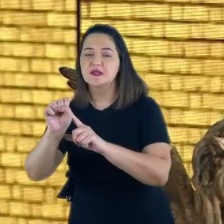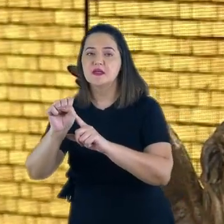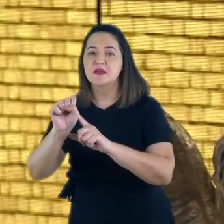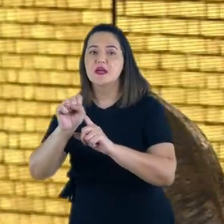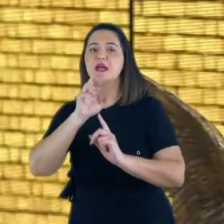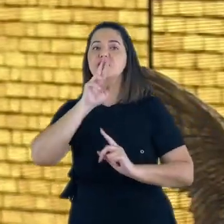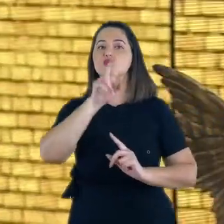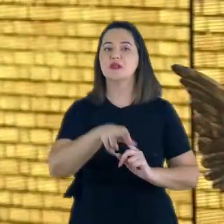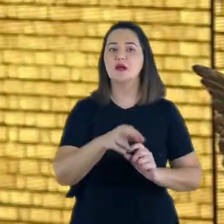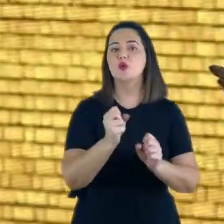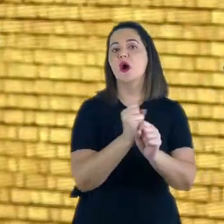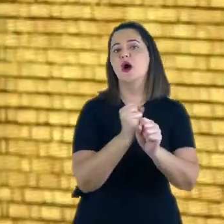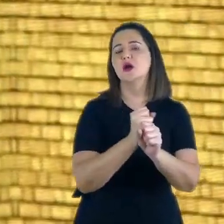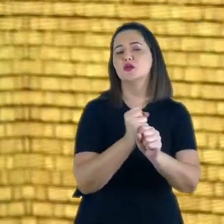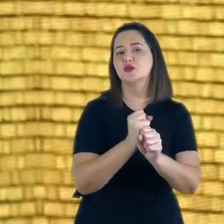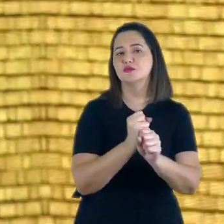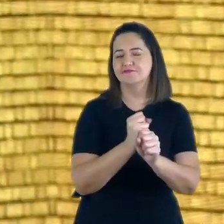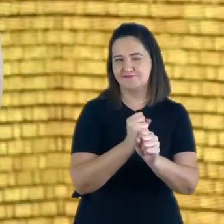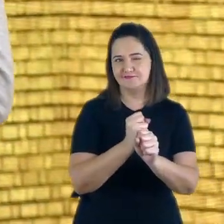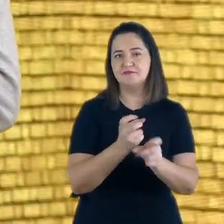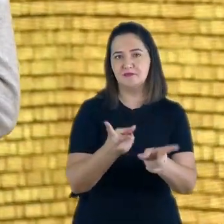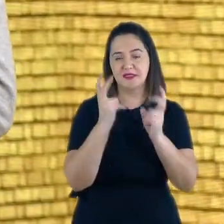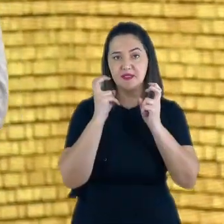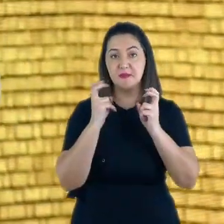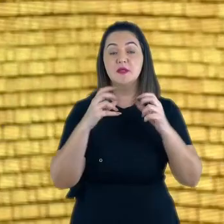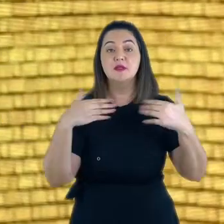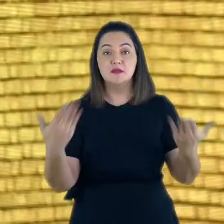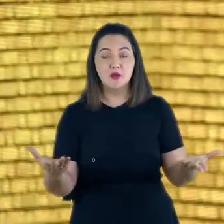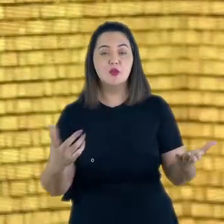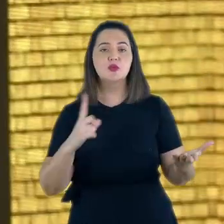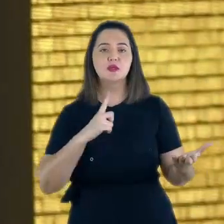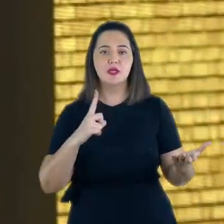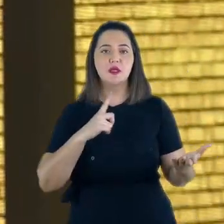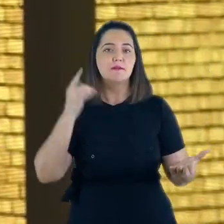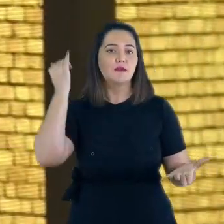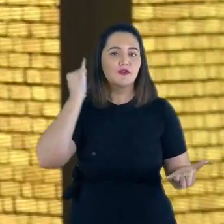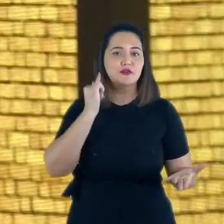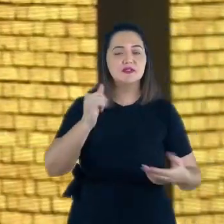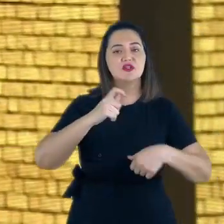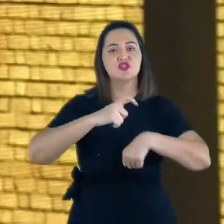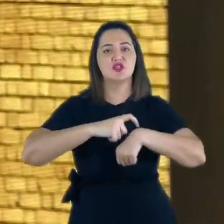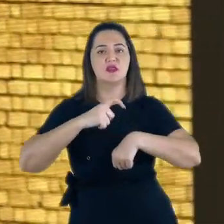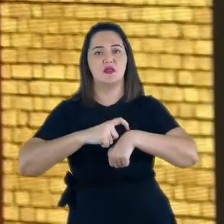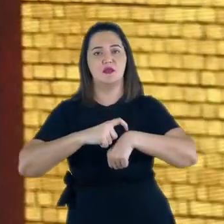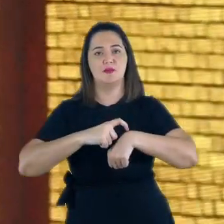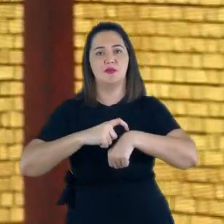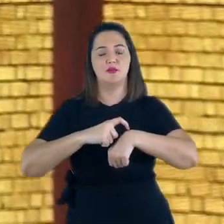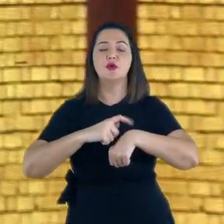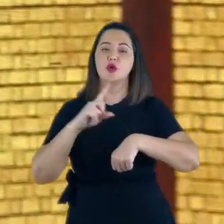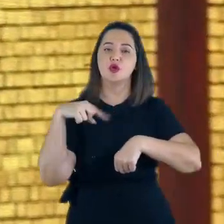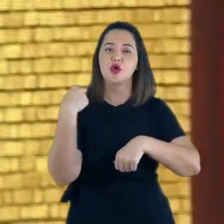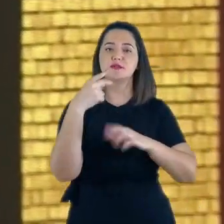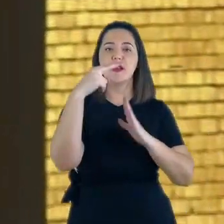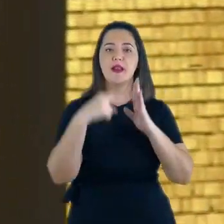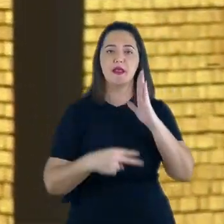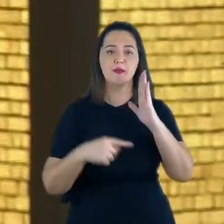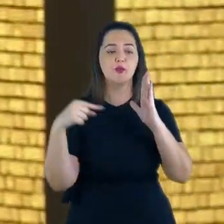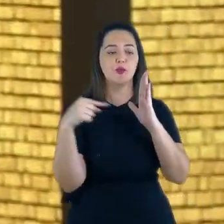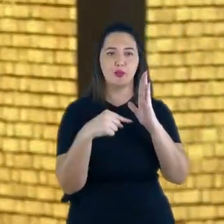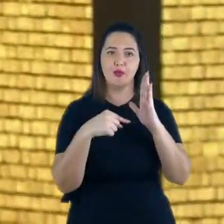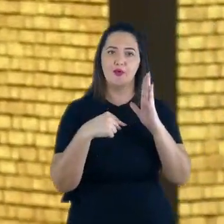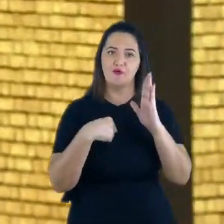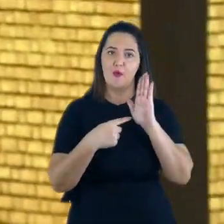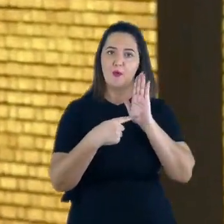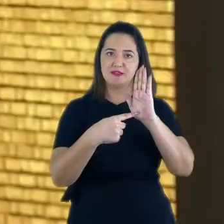podemos considerar aquela mais antiga profecia de tempo das Escrituras, nós lemos justamente o que está aqui. Eu